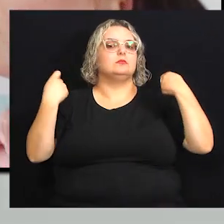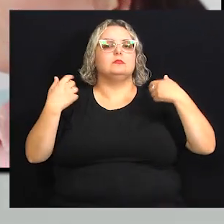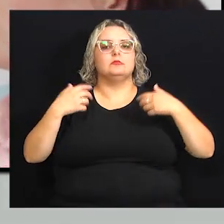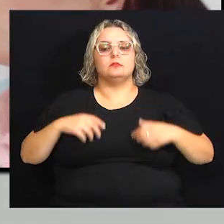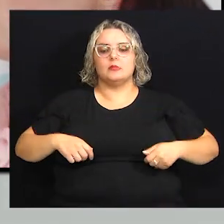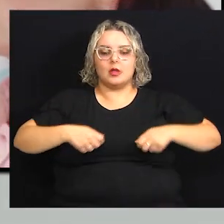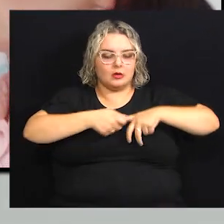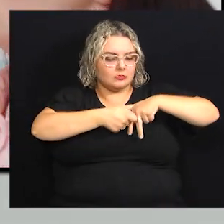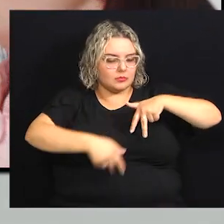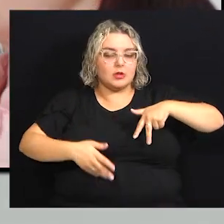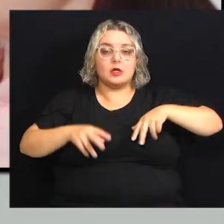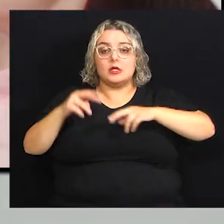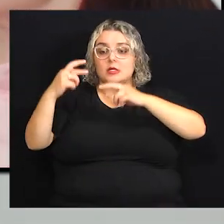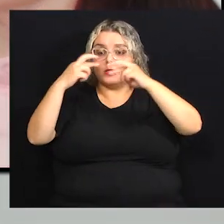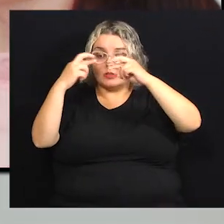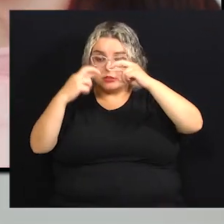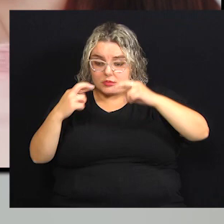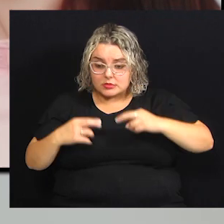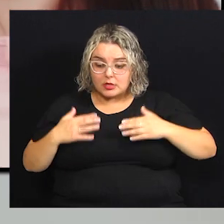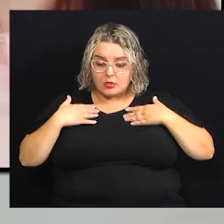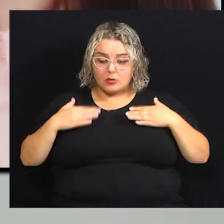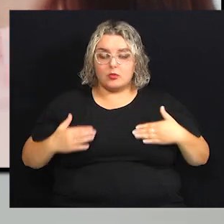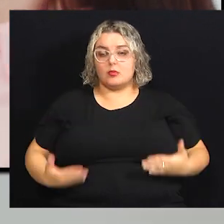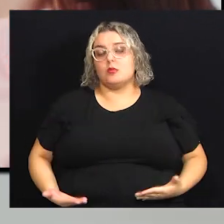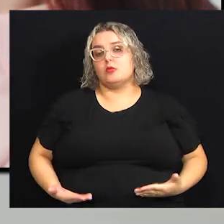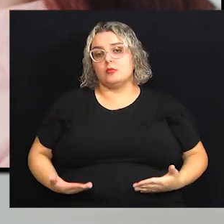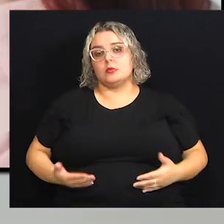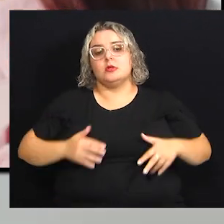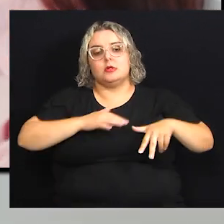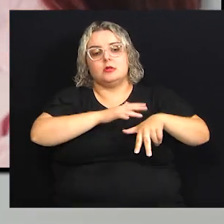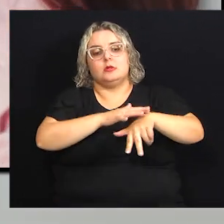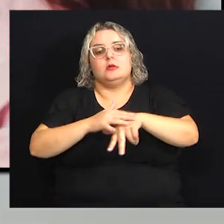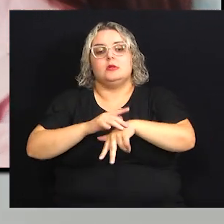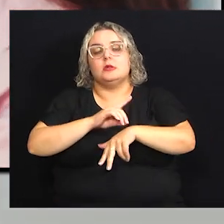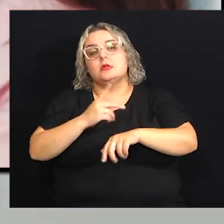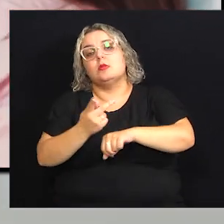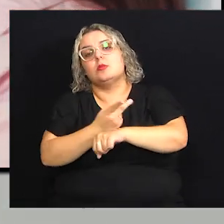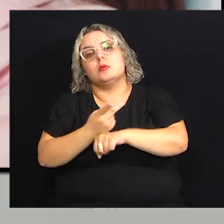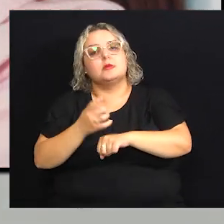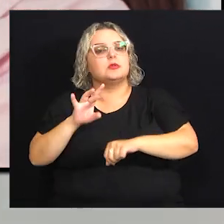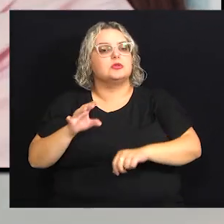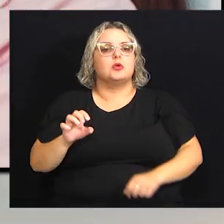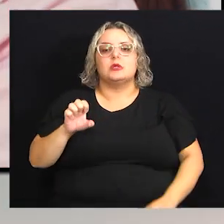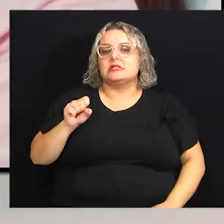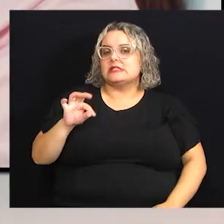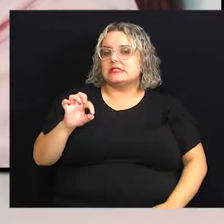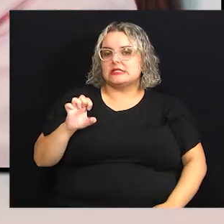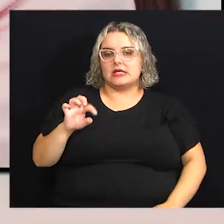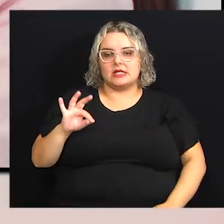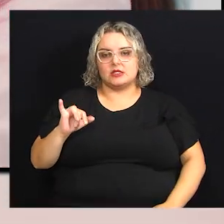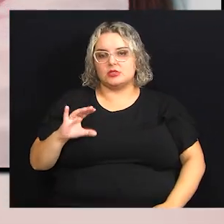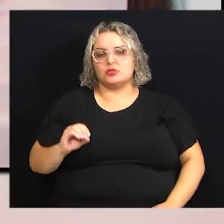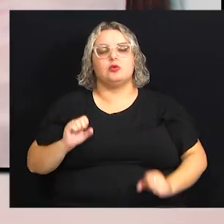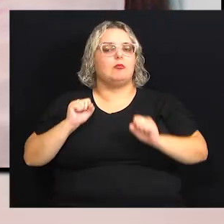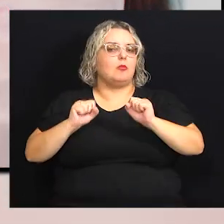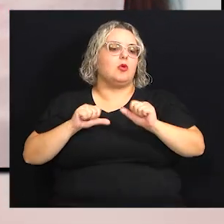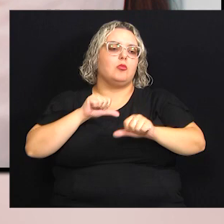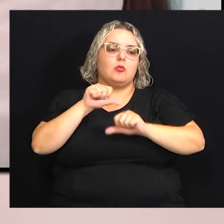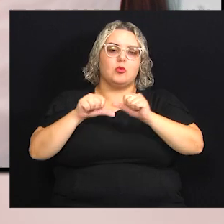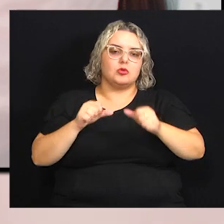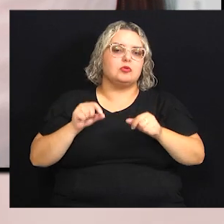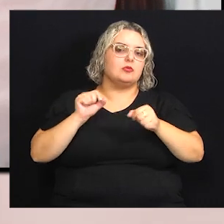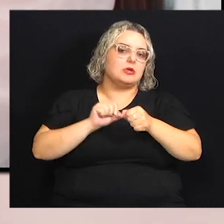tirar a camisa, tirar a calça, examinar o corpo desse paciente, não procurando só questões estéticas, aonde ele pode fazer